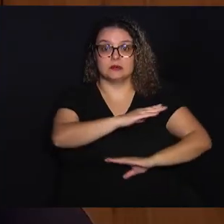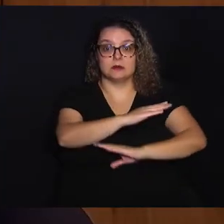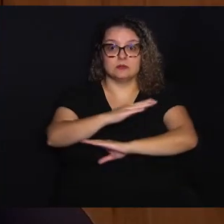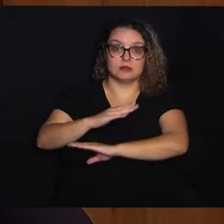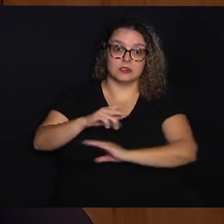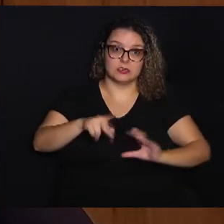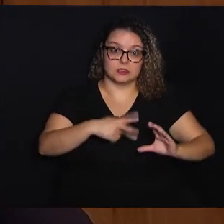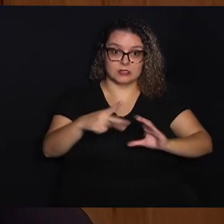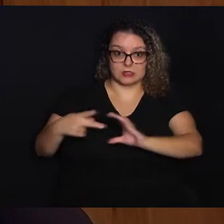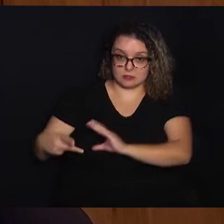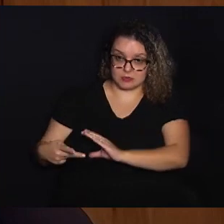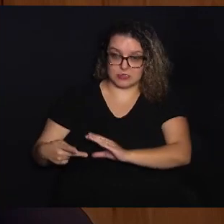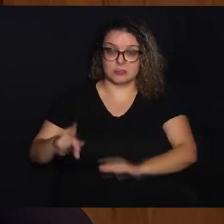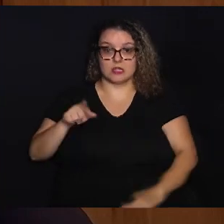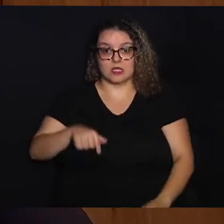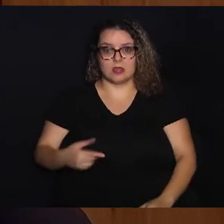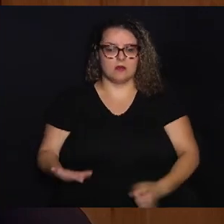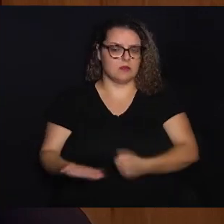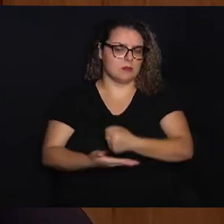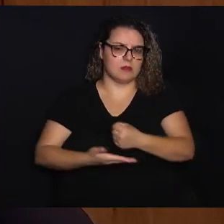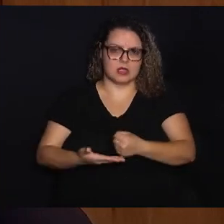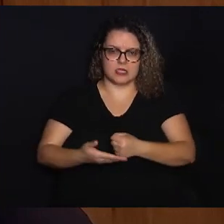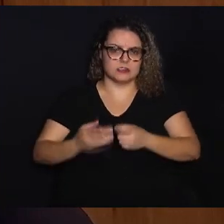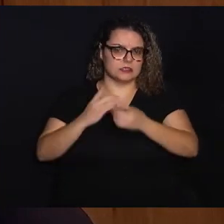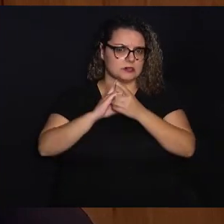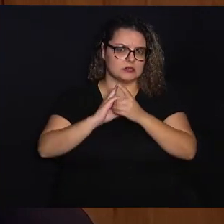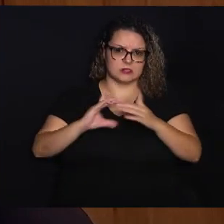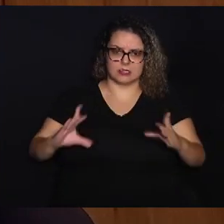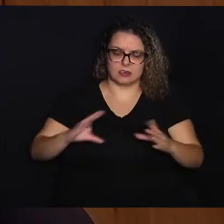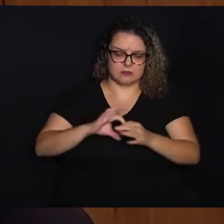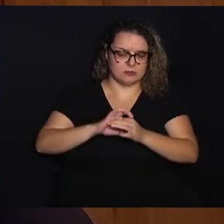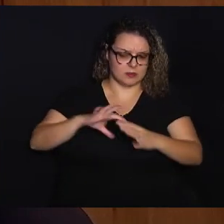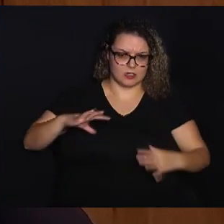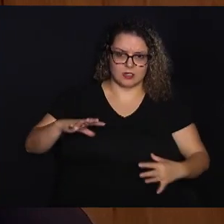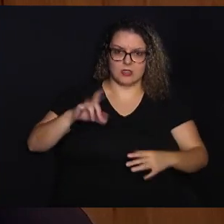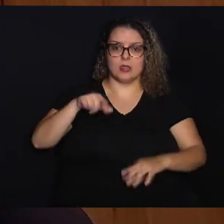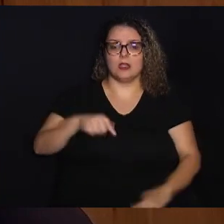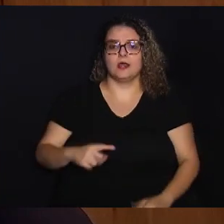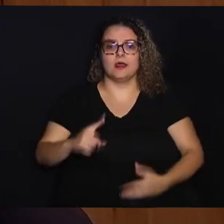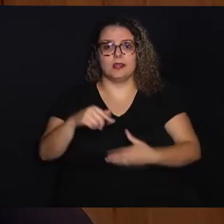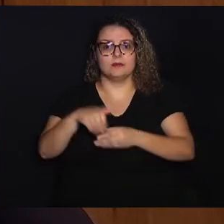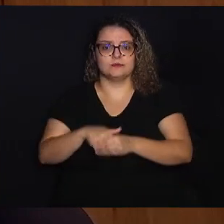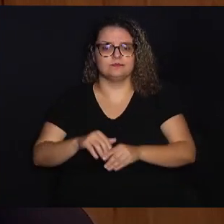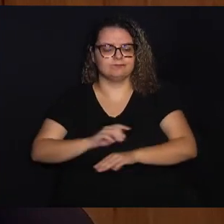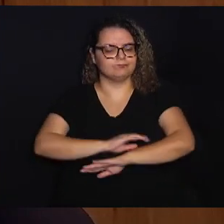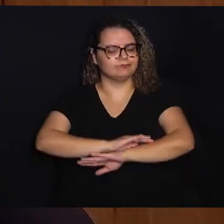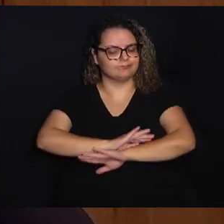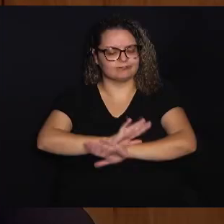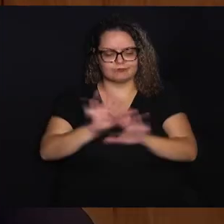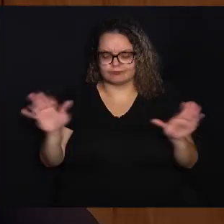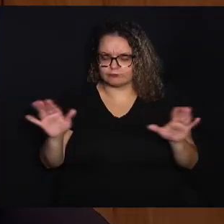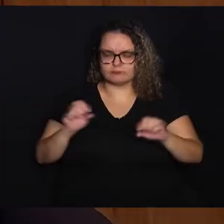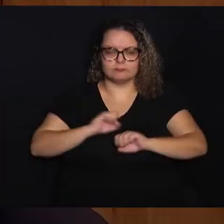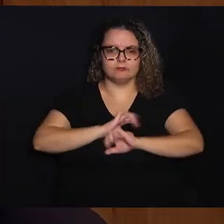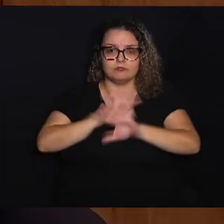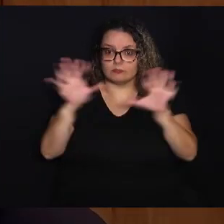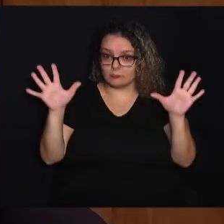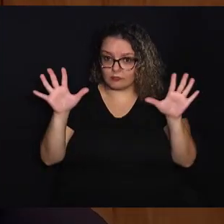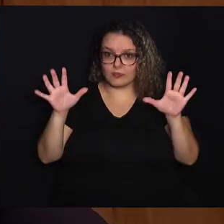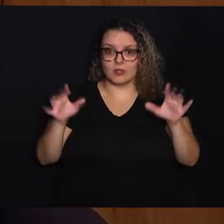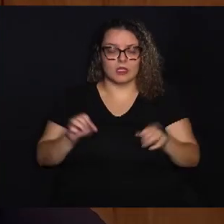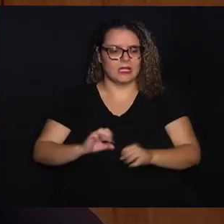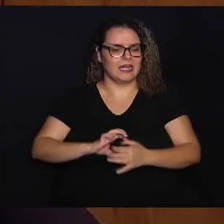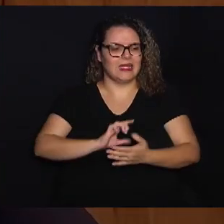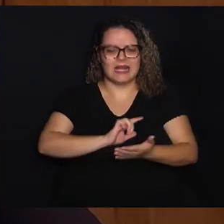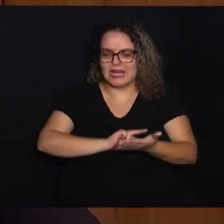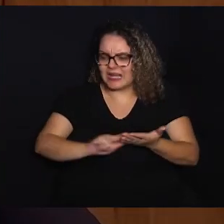dos pilares da democracia é a eleição limpa, livre, sem influências